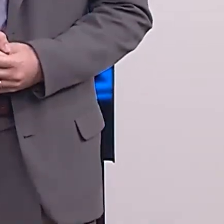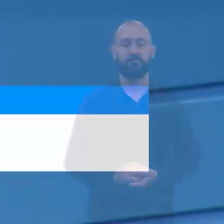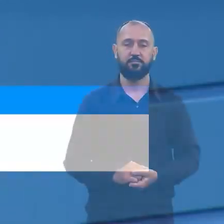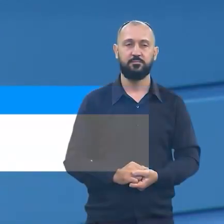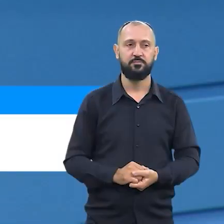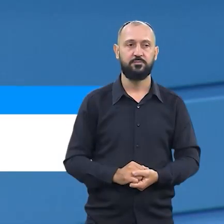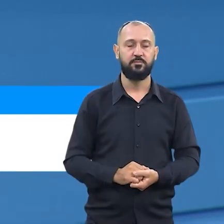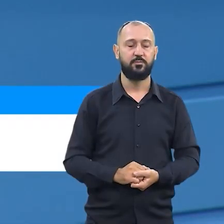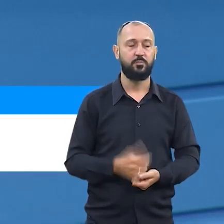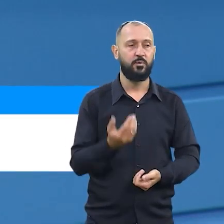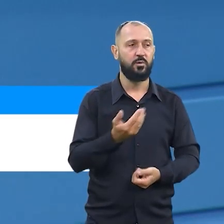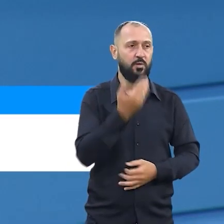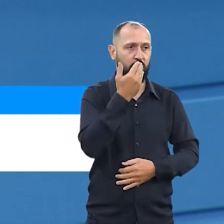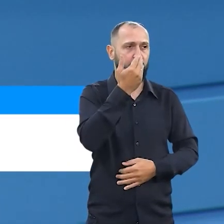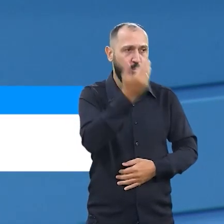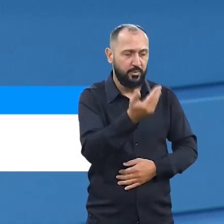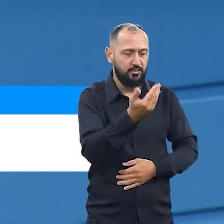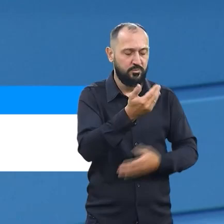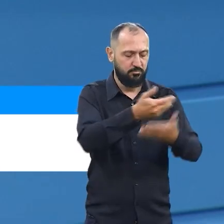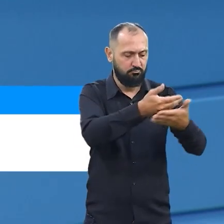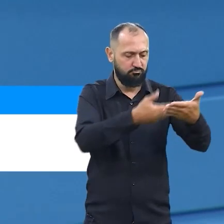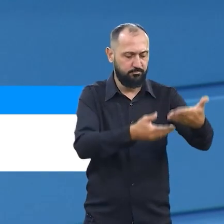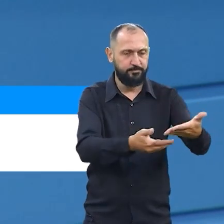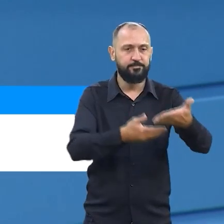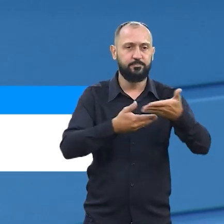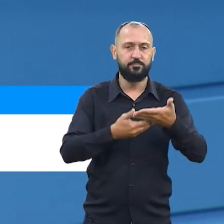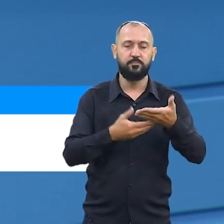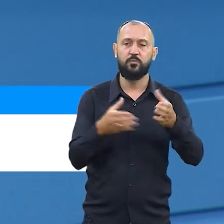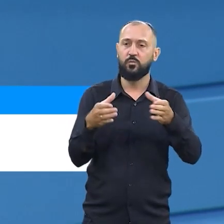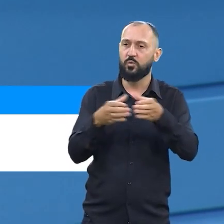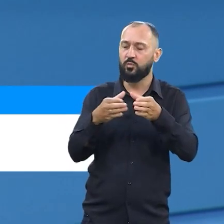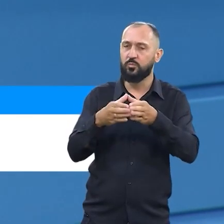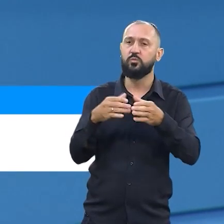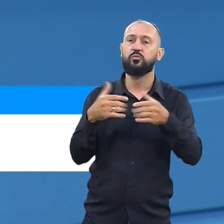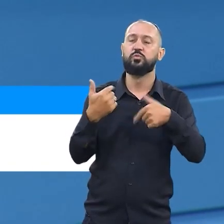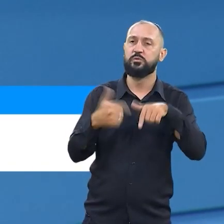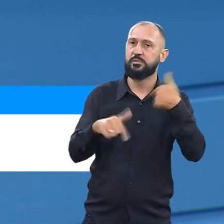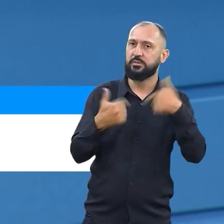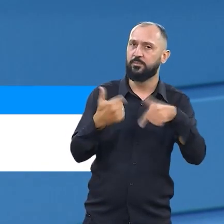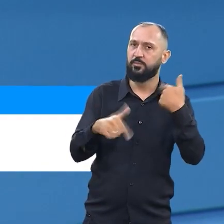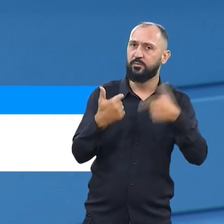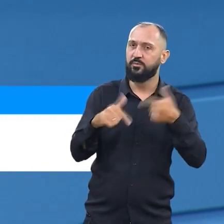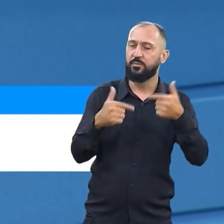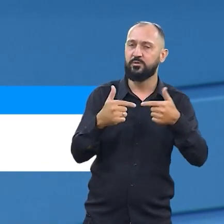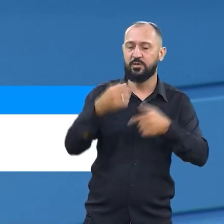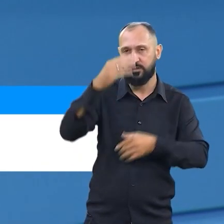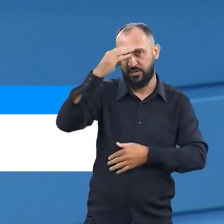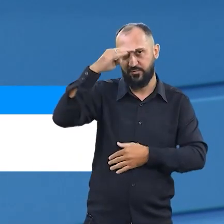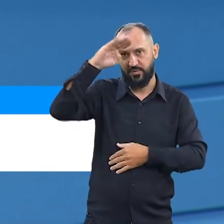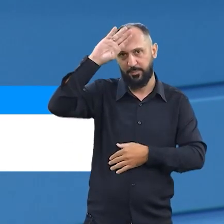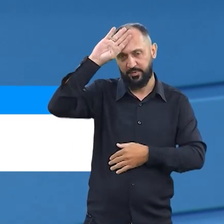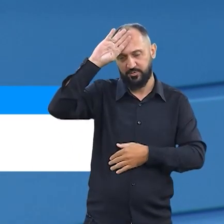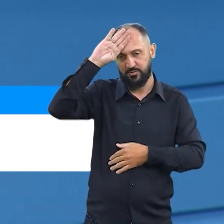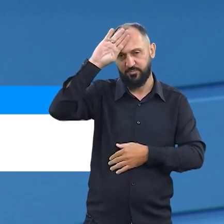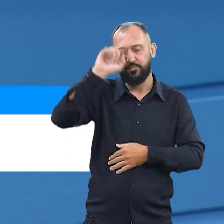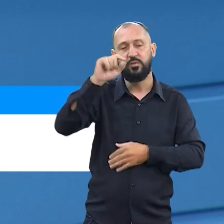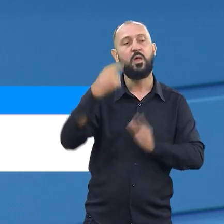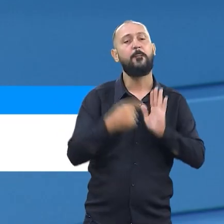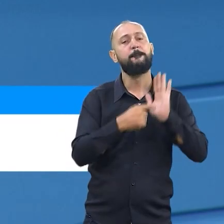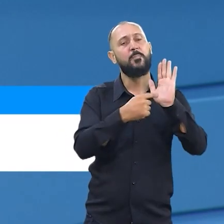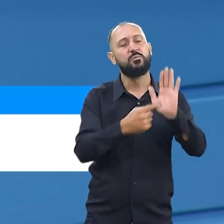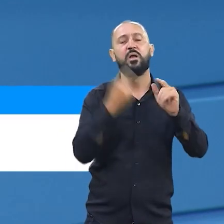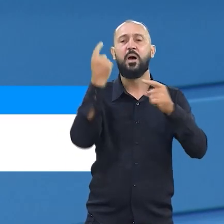causas. A solicitação nos foi encaminhada pelos representantes dos trabalhadores e trabalhadoras da